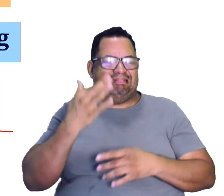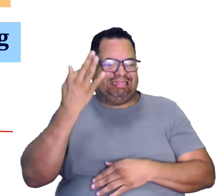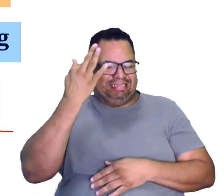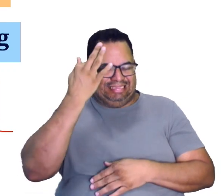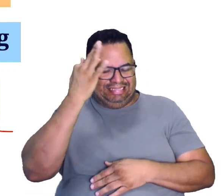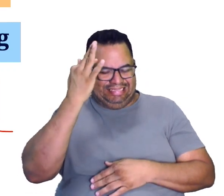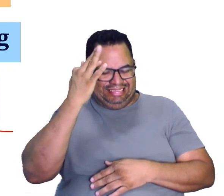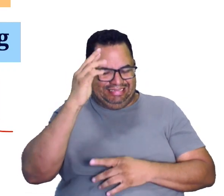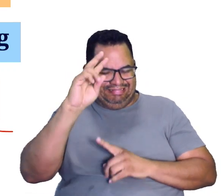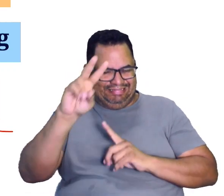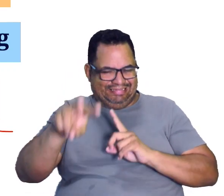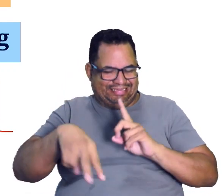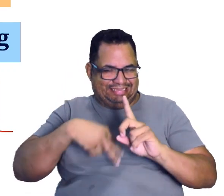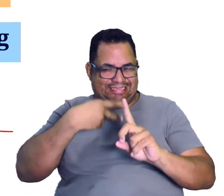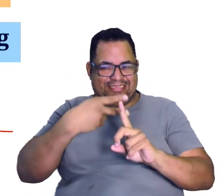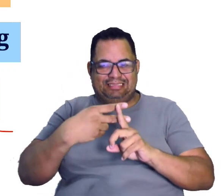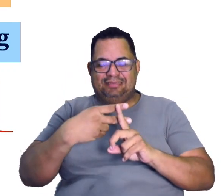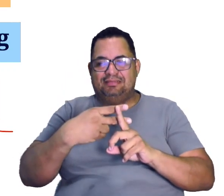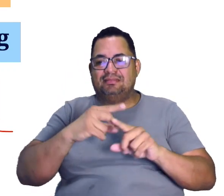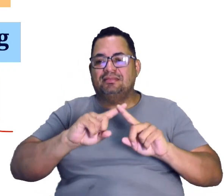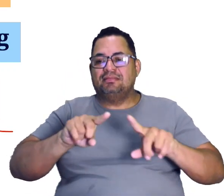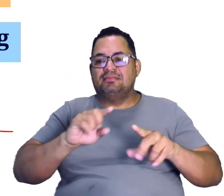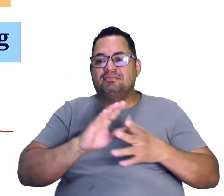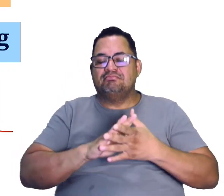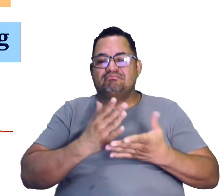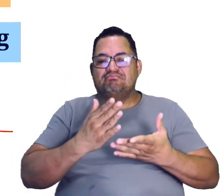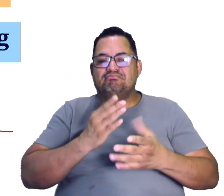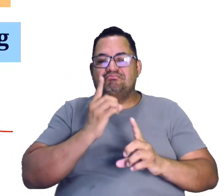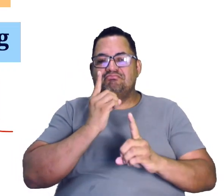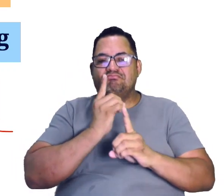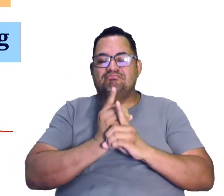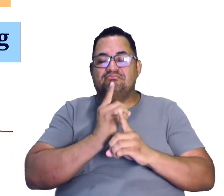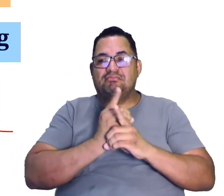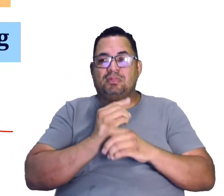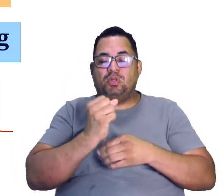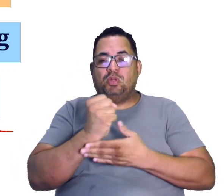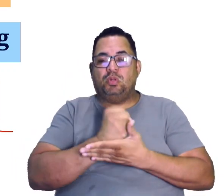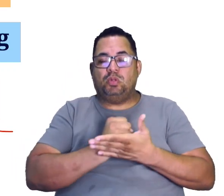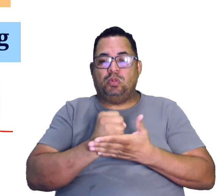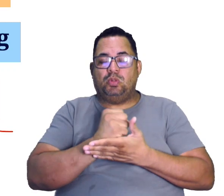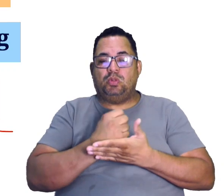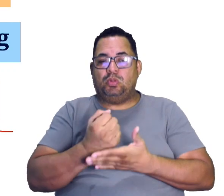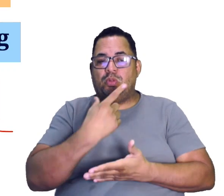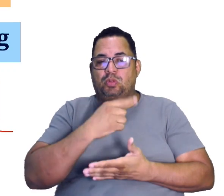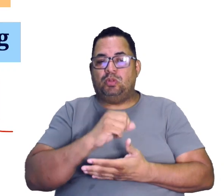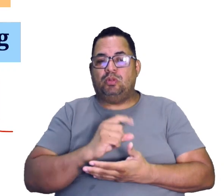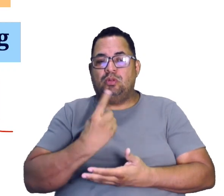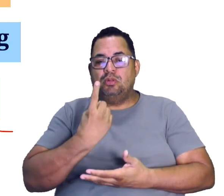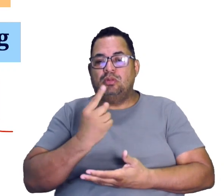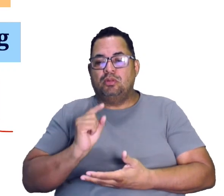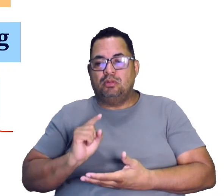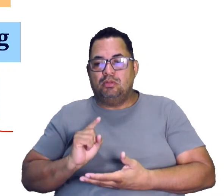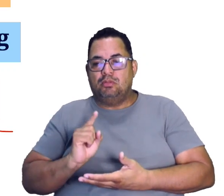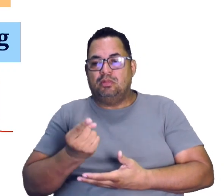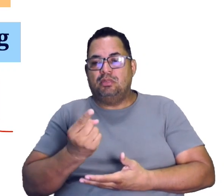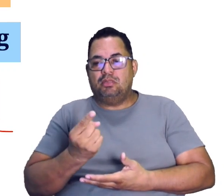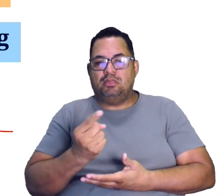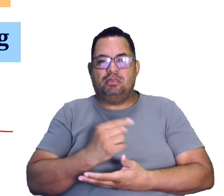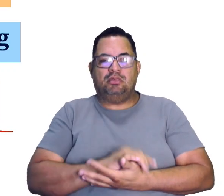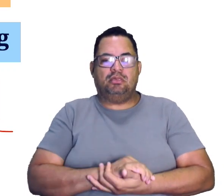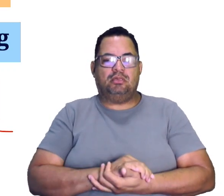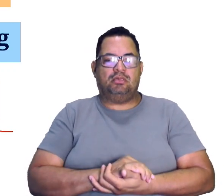vai dobrar. Só que você não vai achar essa medicação lá na farmácia com 1.000 miligramas, ele já vai aparecer para